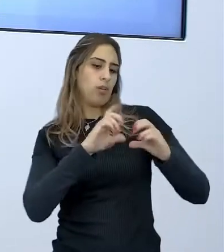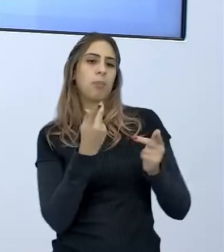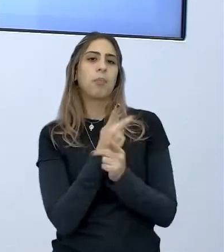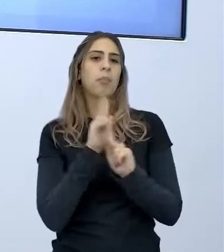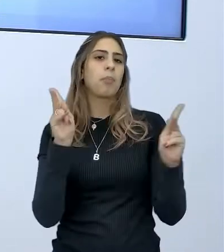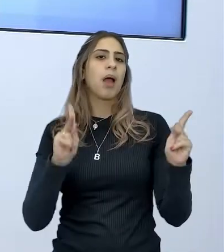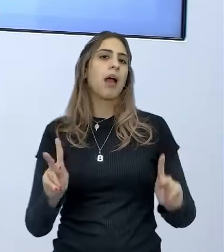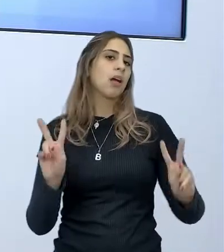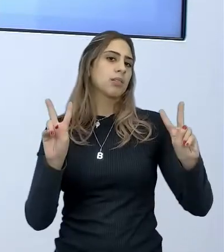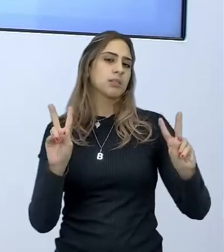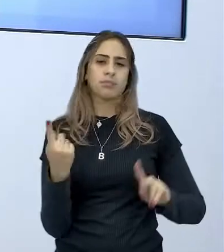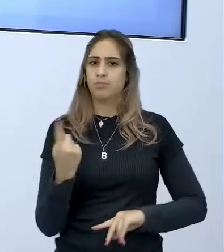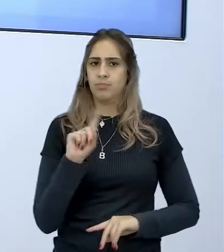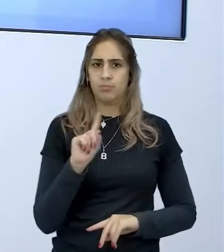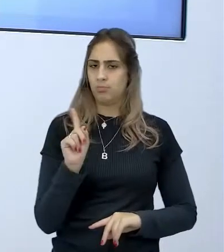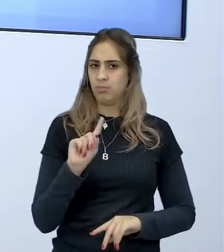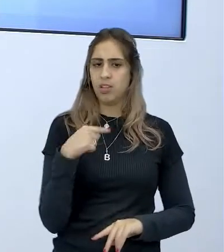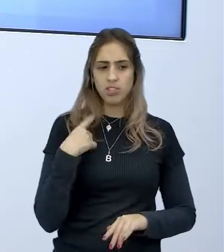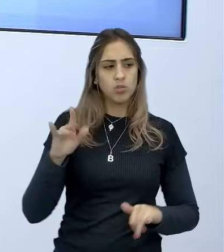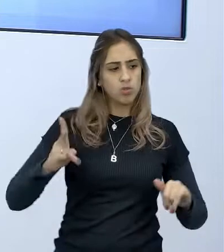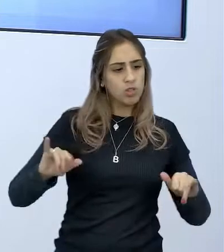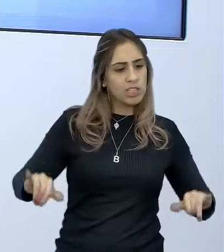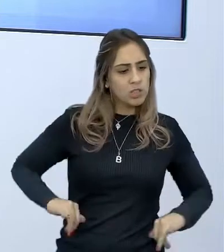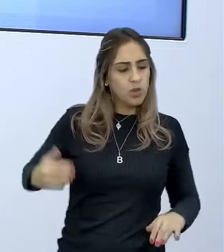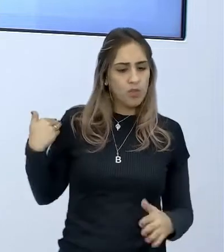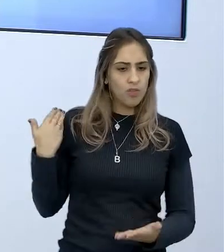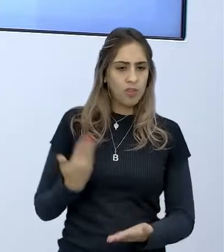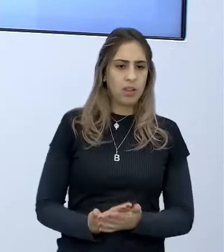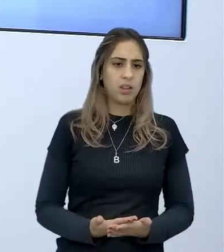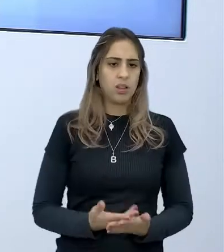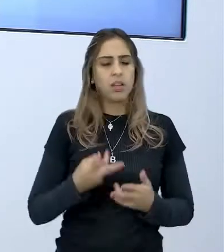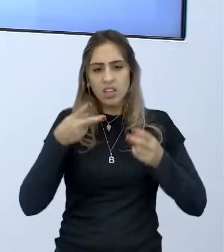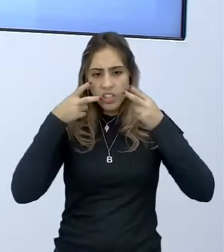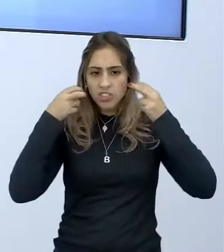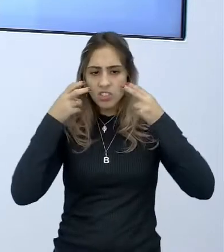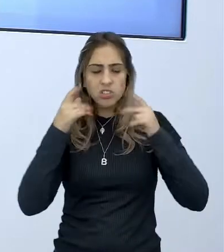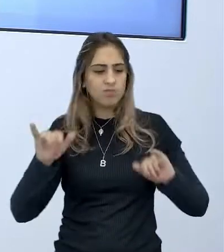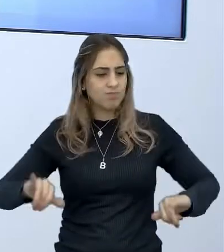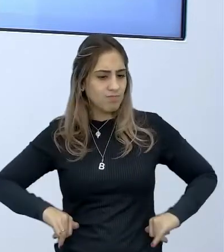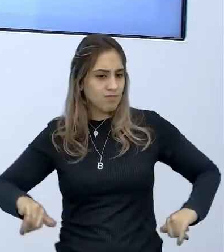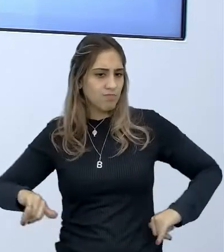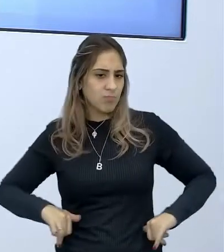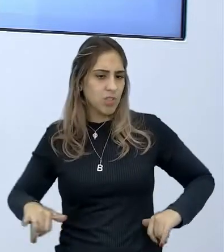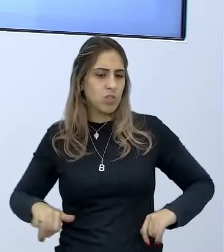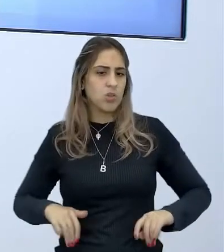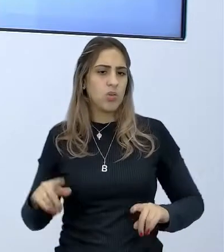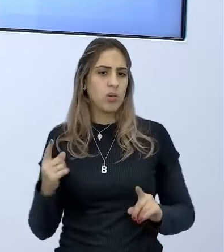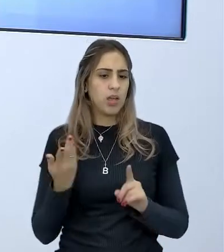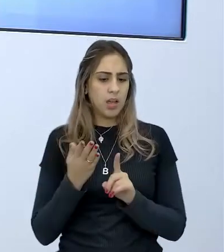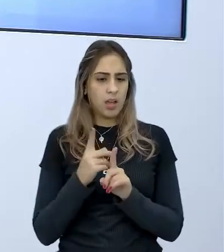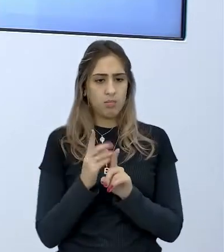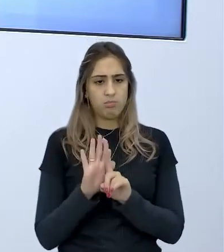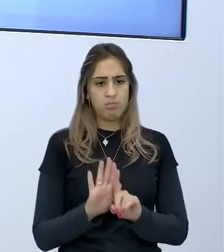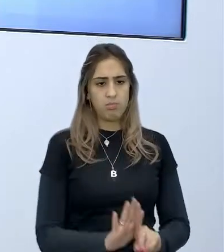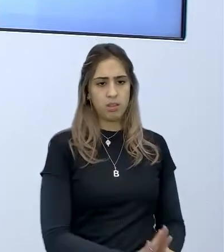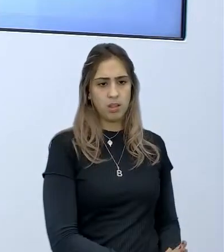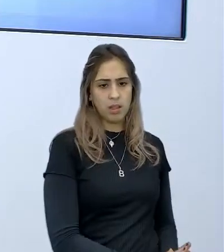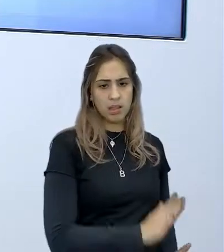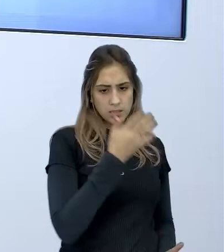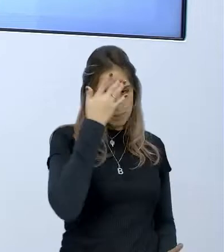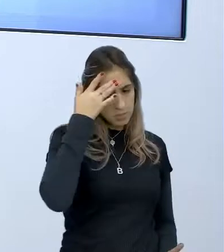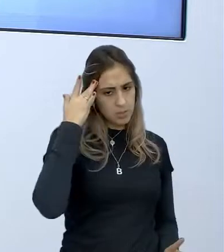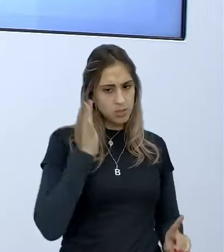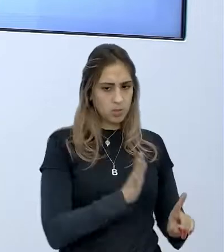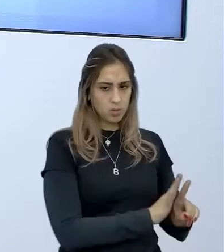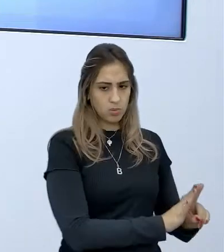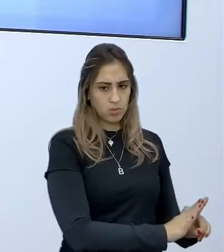gente continua sofrendo esse processo de genocídio indígena, né, de exclusão dessas pessoas da